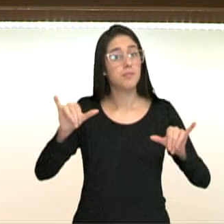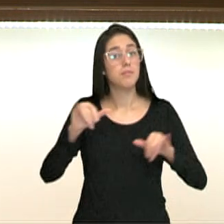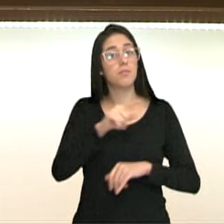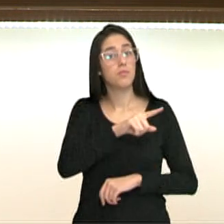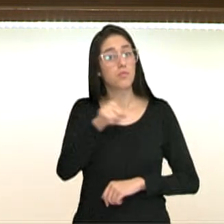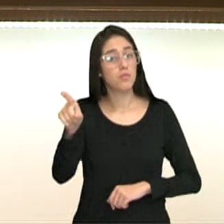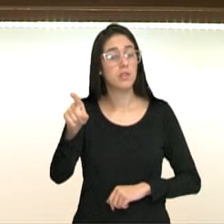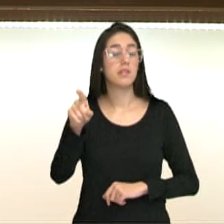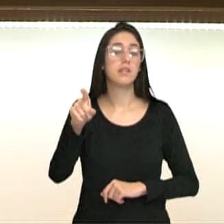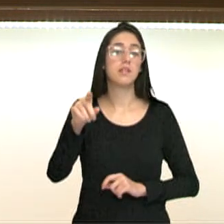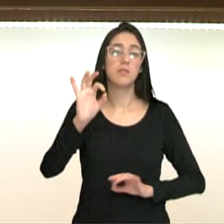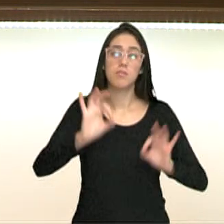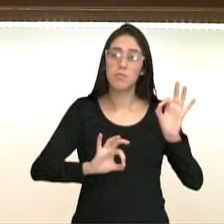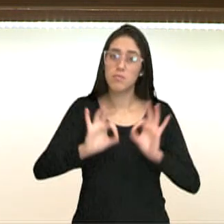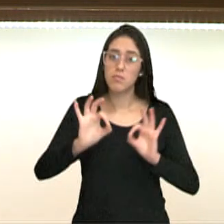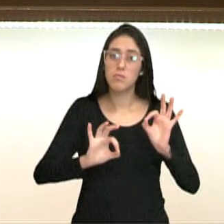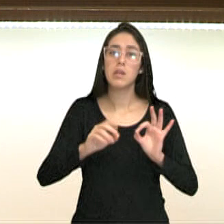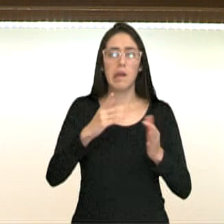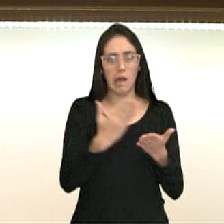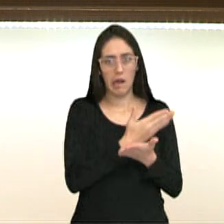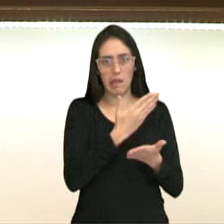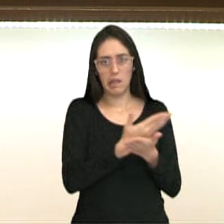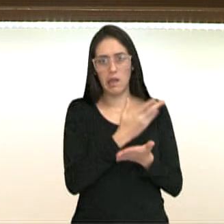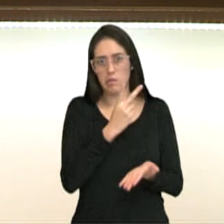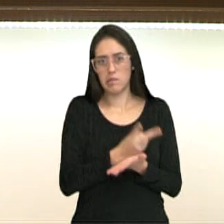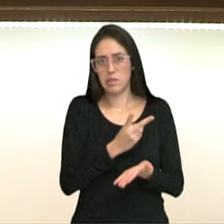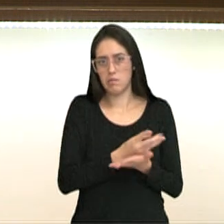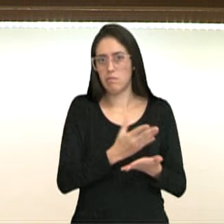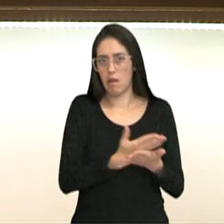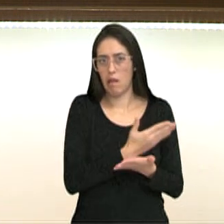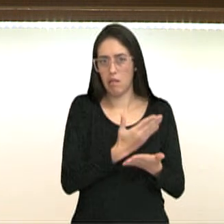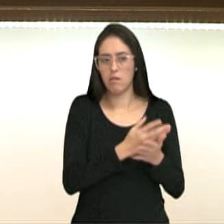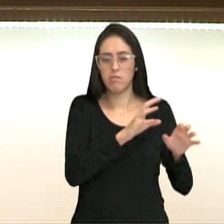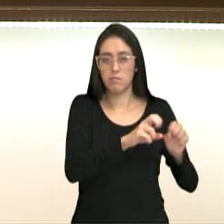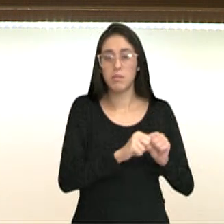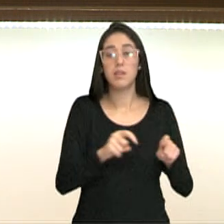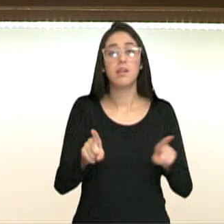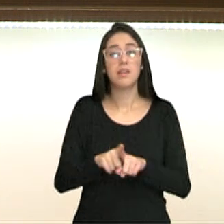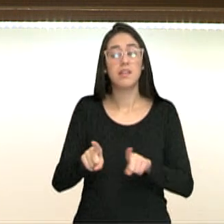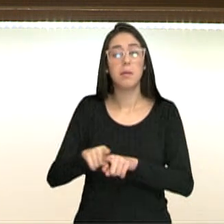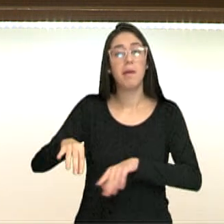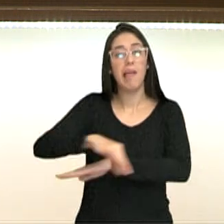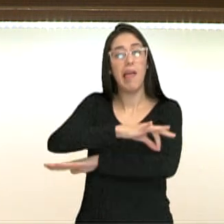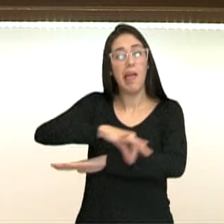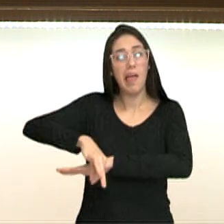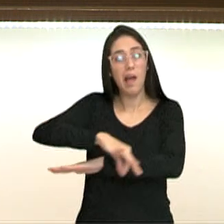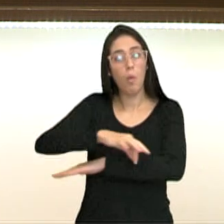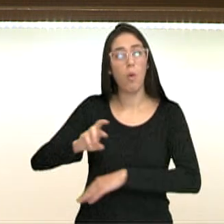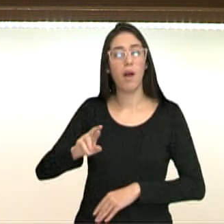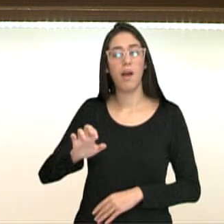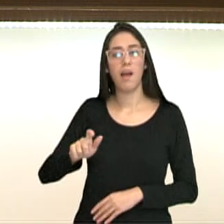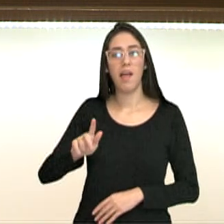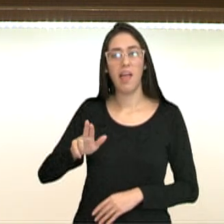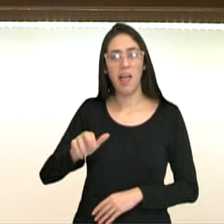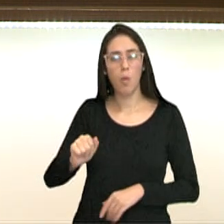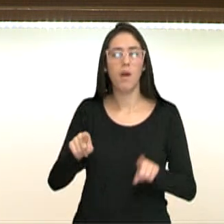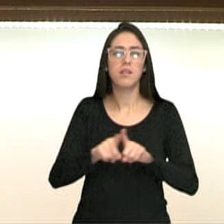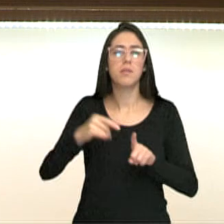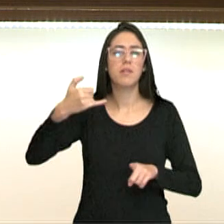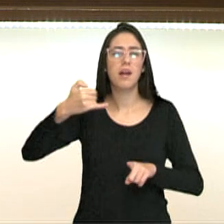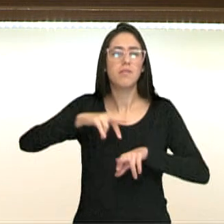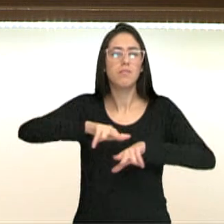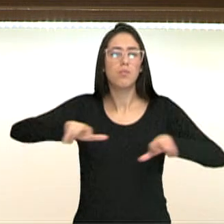um material, além do seu caderno, também régua e se você tiver canetas coloridas ou marca-texto, para a